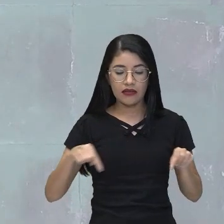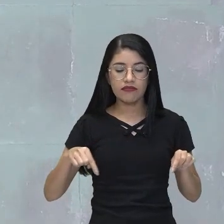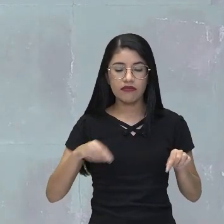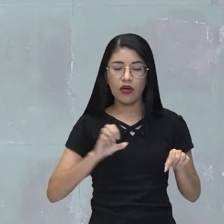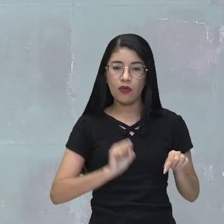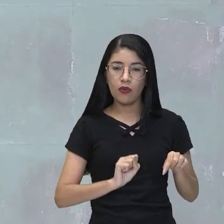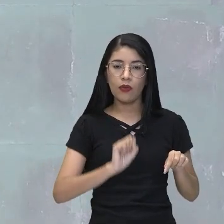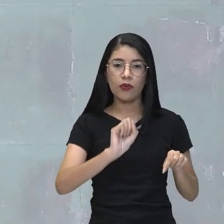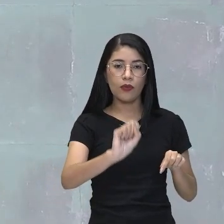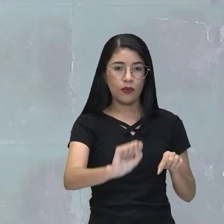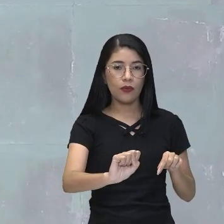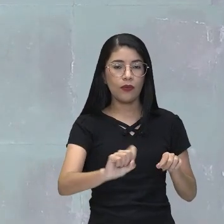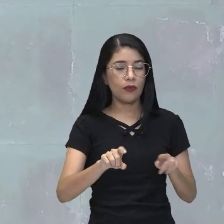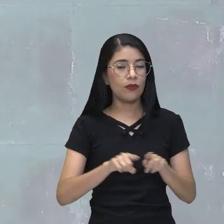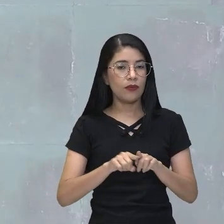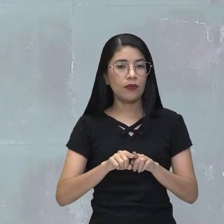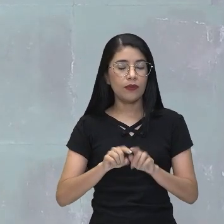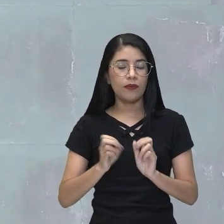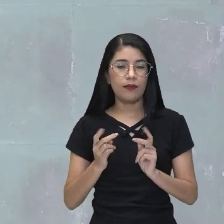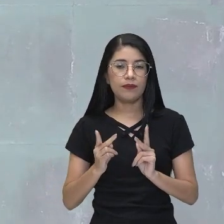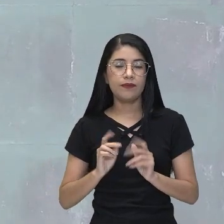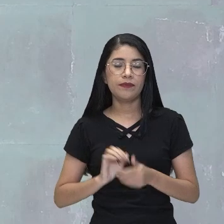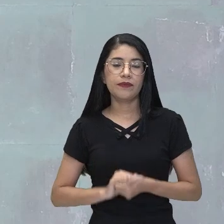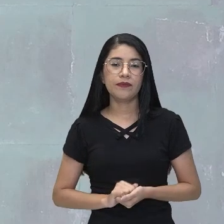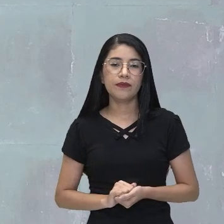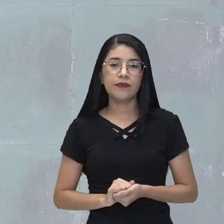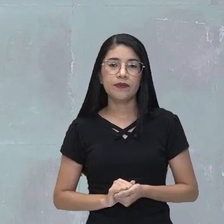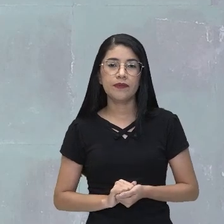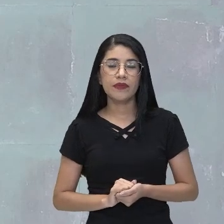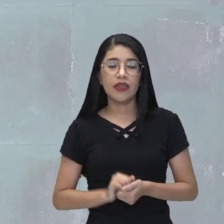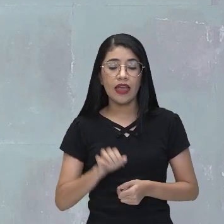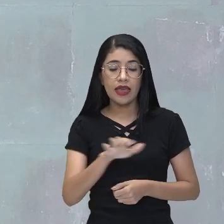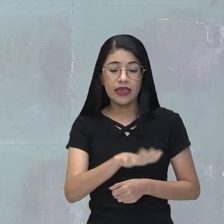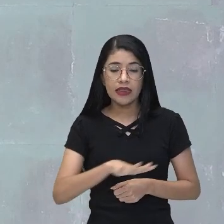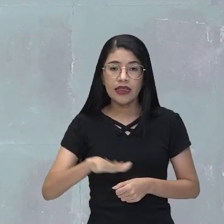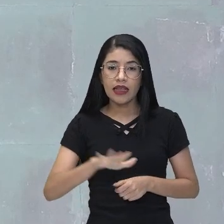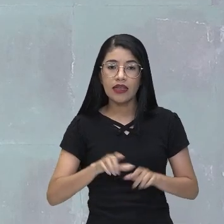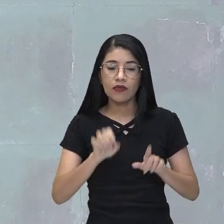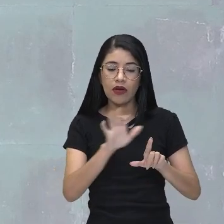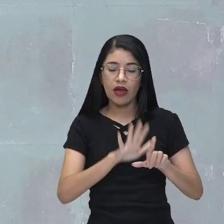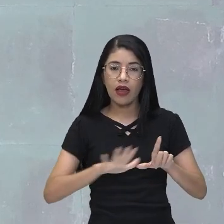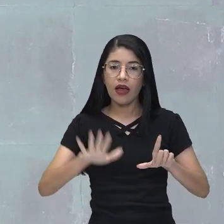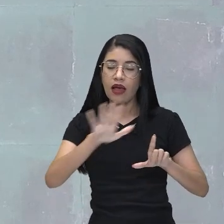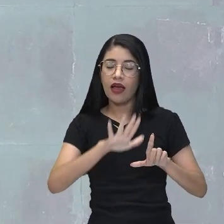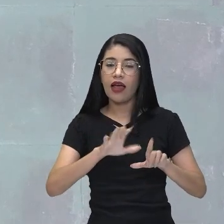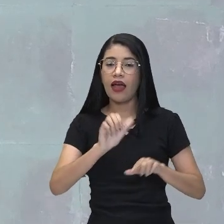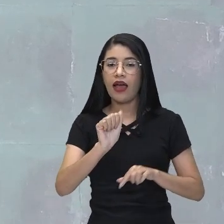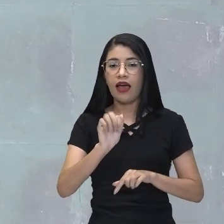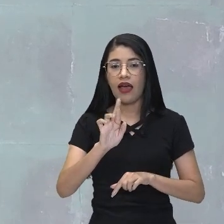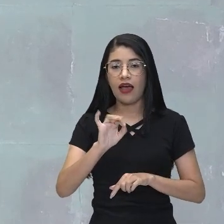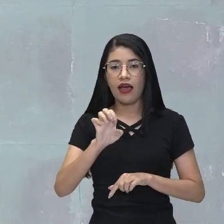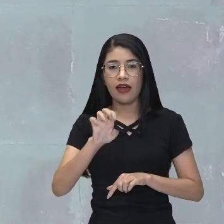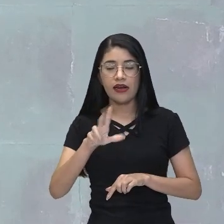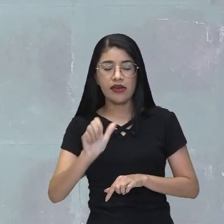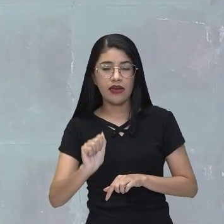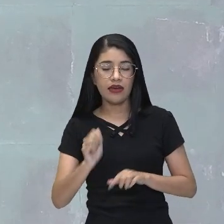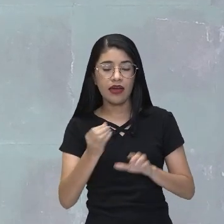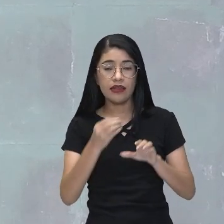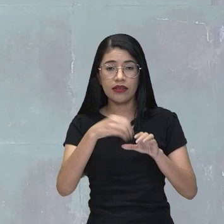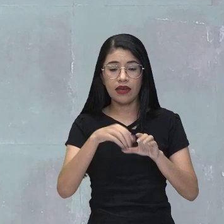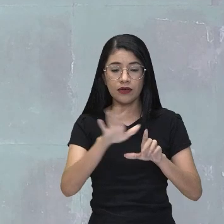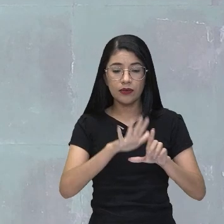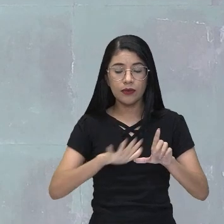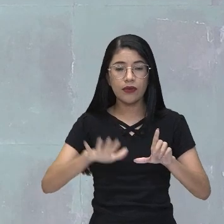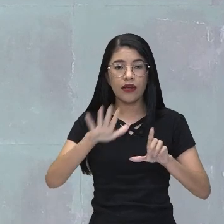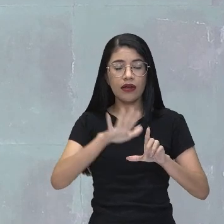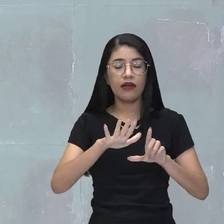e se é 8 de um lado, também é 8 no outro lado, tá bom? E aí temos a área, que é justamente a parte interna desse